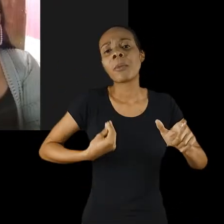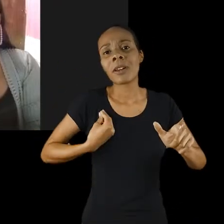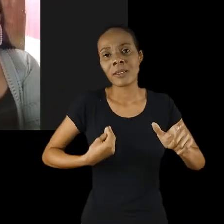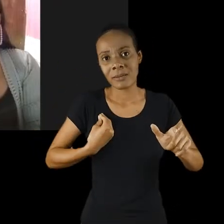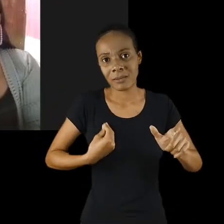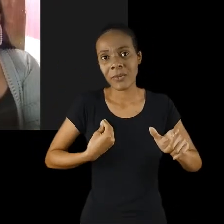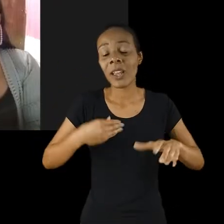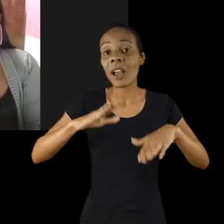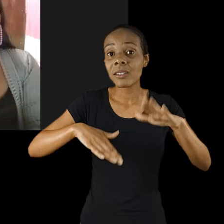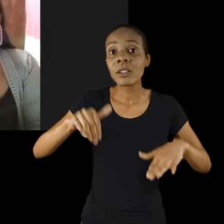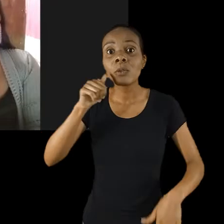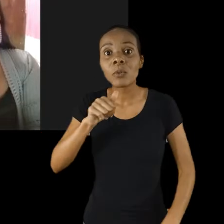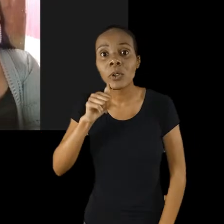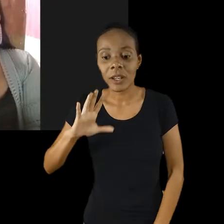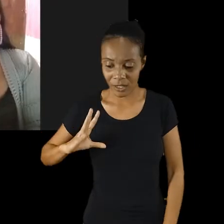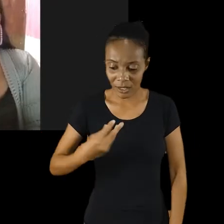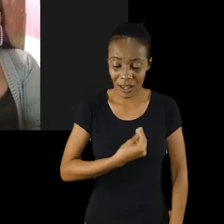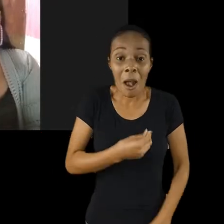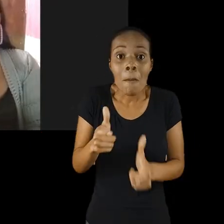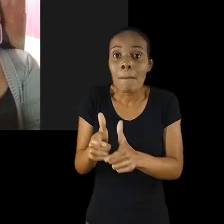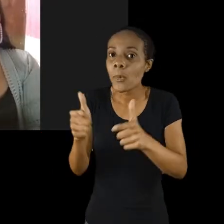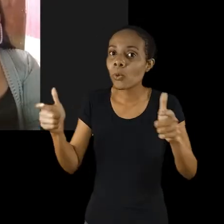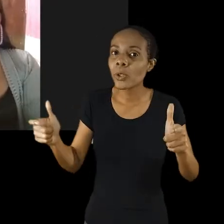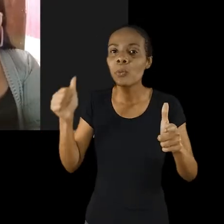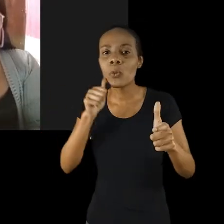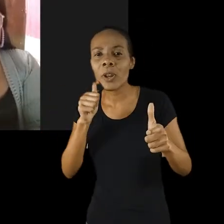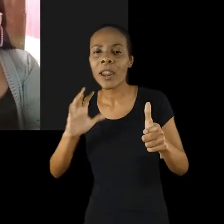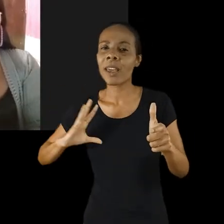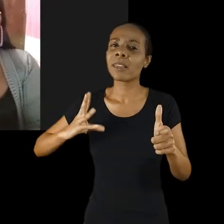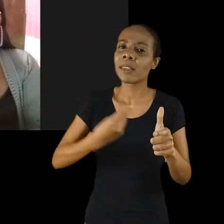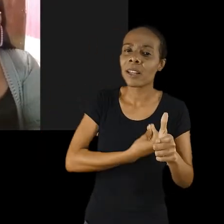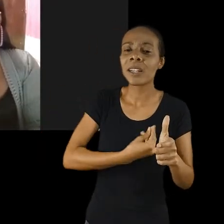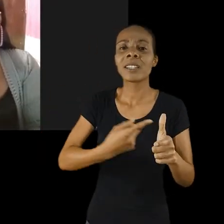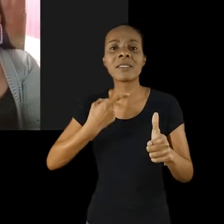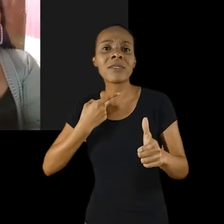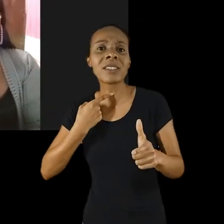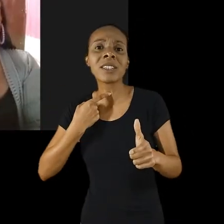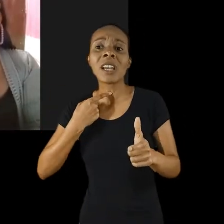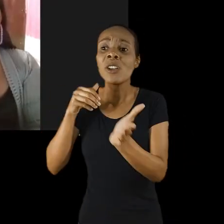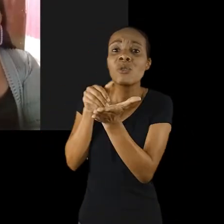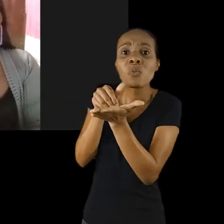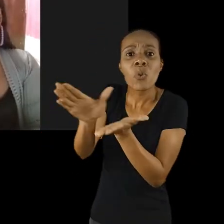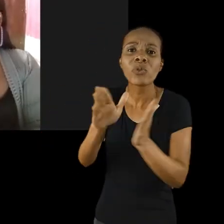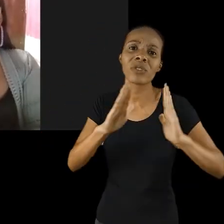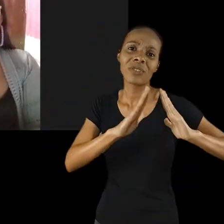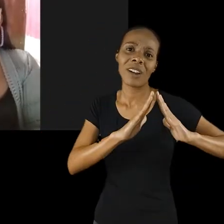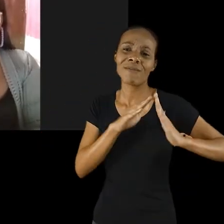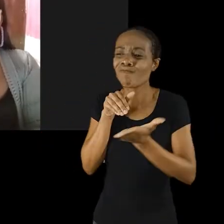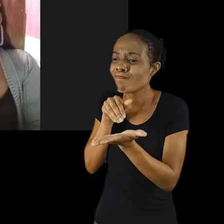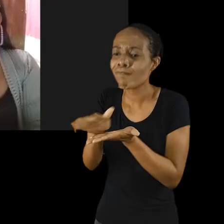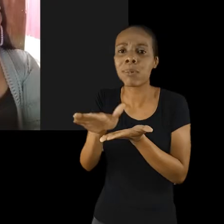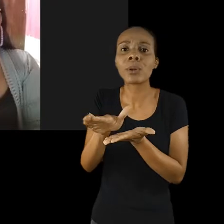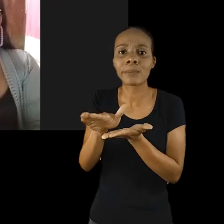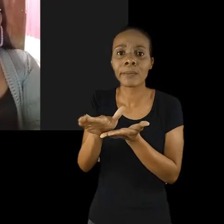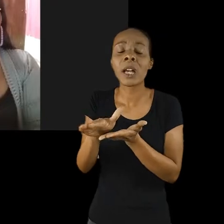trans, às vezes, assim, numa maioria das vezes, as mulheres trans e travestis, elas são expulsas de casa né? E aí, quando eu falo sobre a prostituição naquela outra fala, é